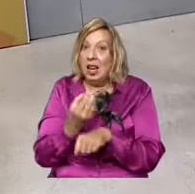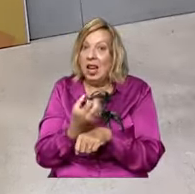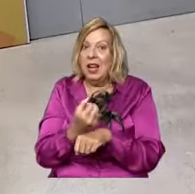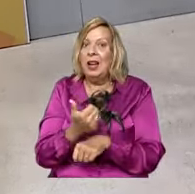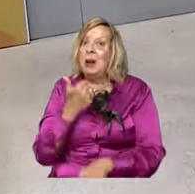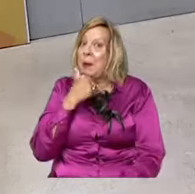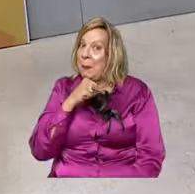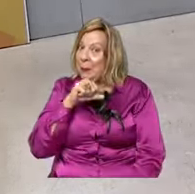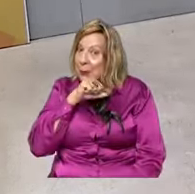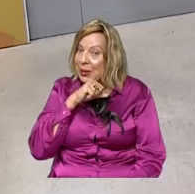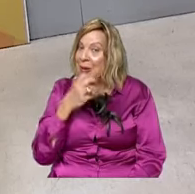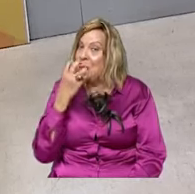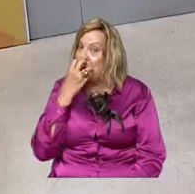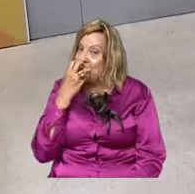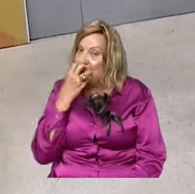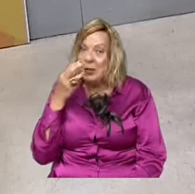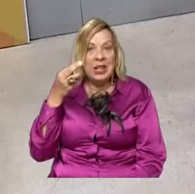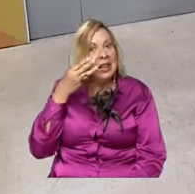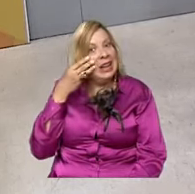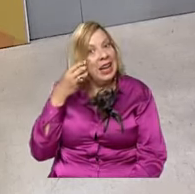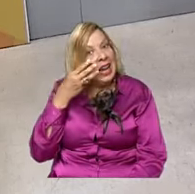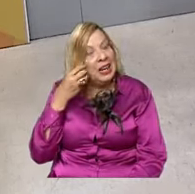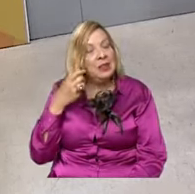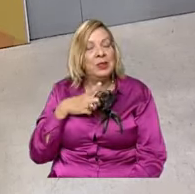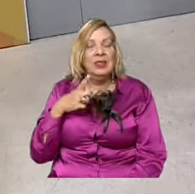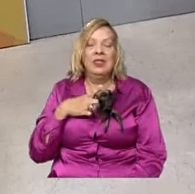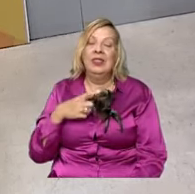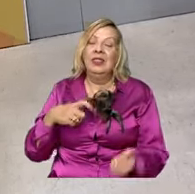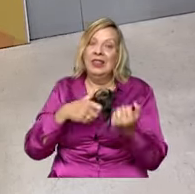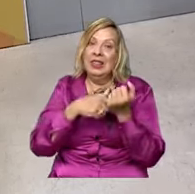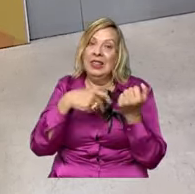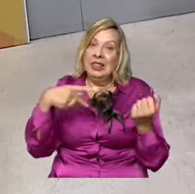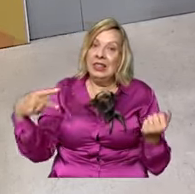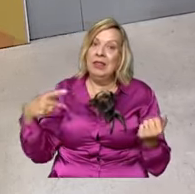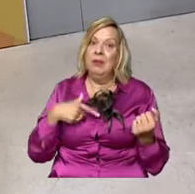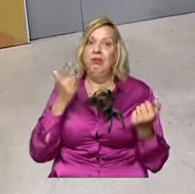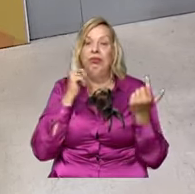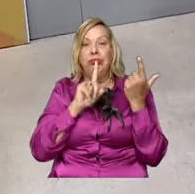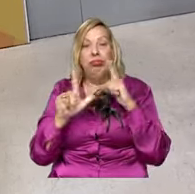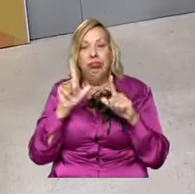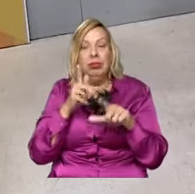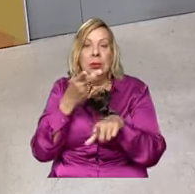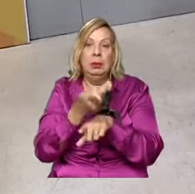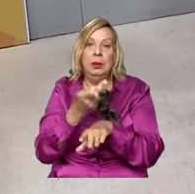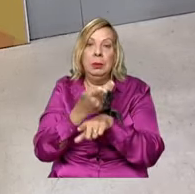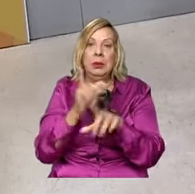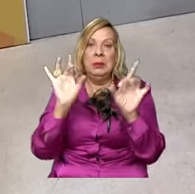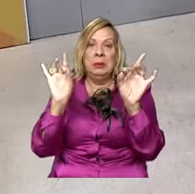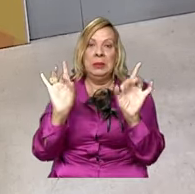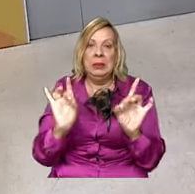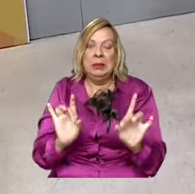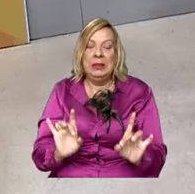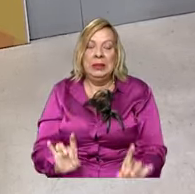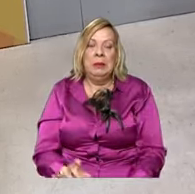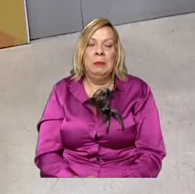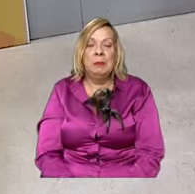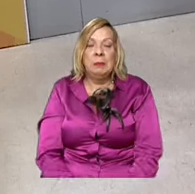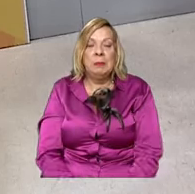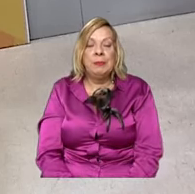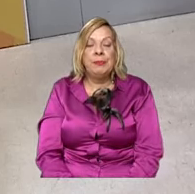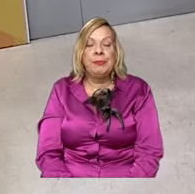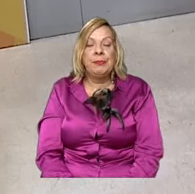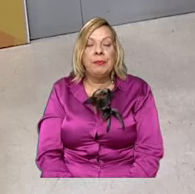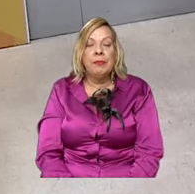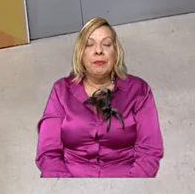pet, viu? Isso. Com o Caju Cap você concorre a prêmios incríveis. E sabe, né, que para